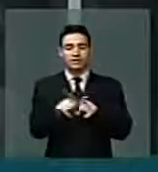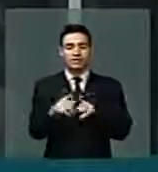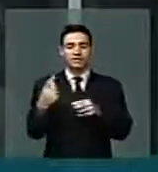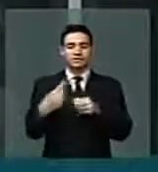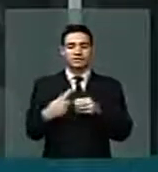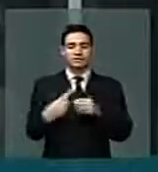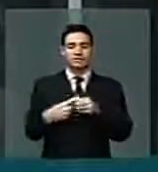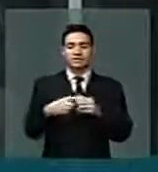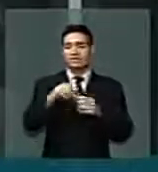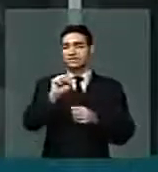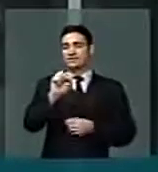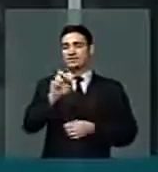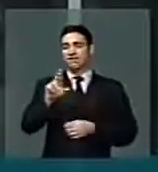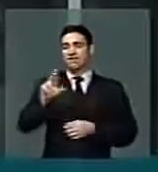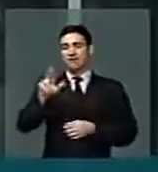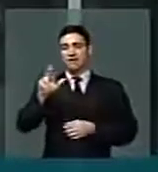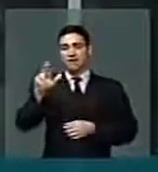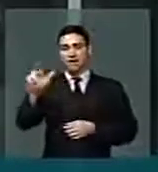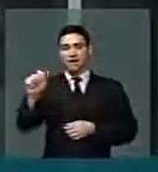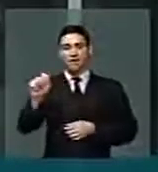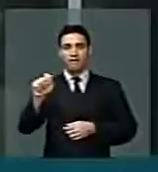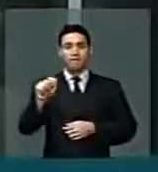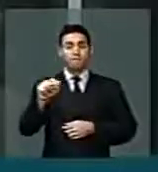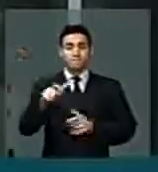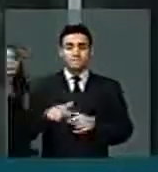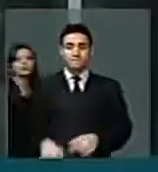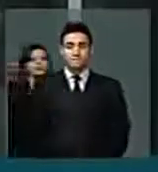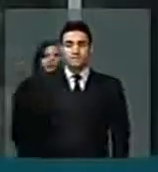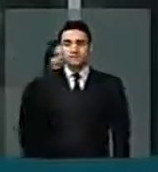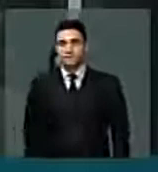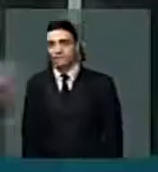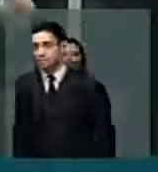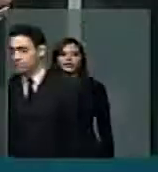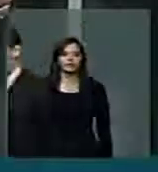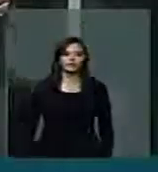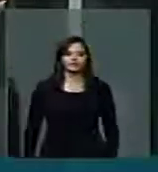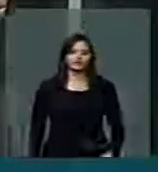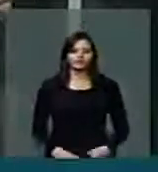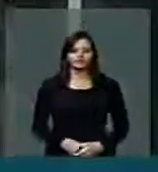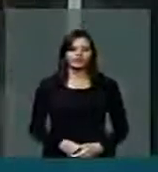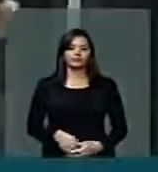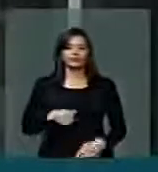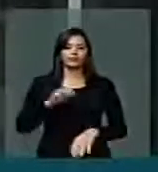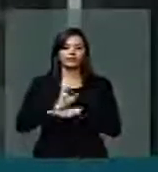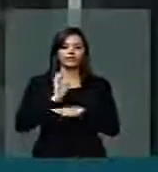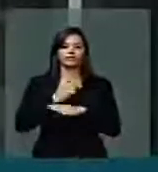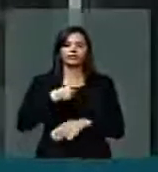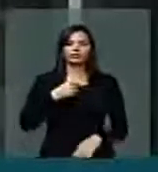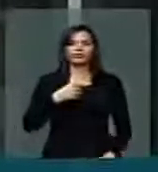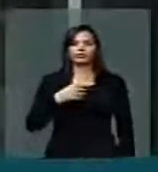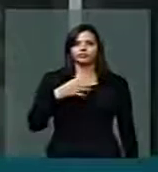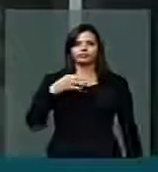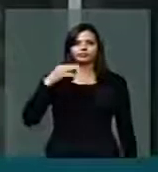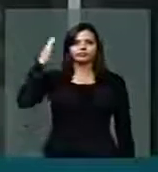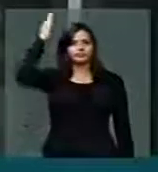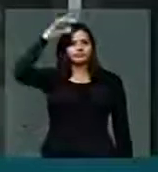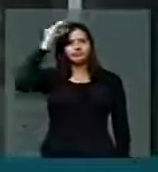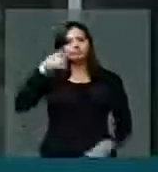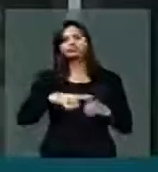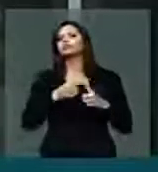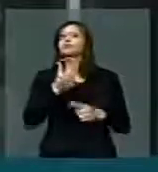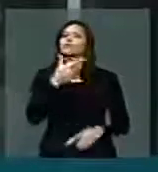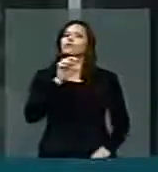senhores deputados, é a maior cidade hoje do Estado do Espírito Santo. A cidade onde tem a população mais pobre. 120